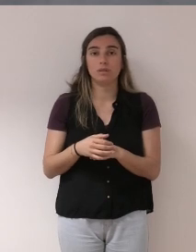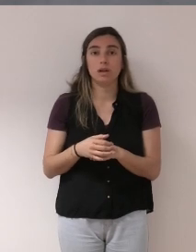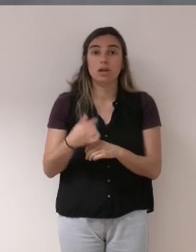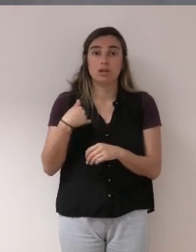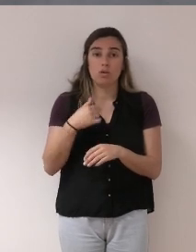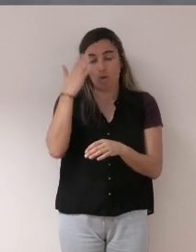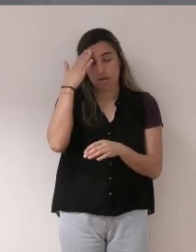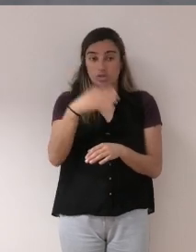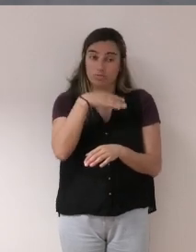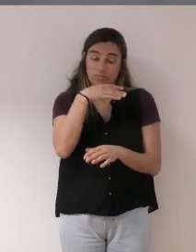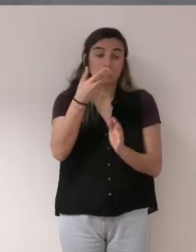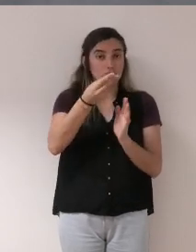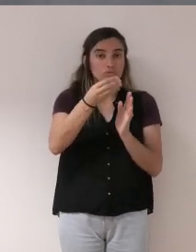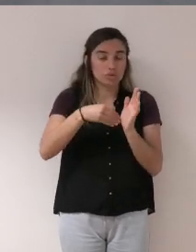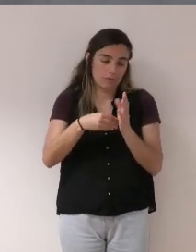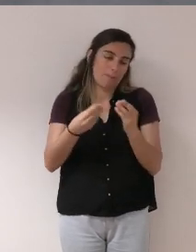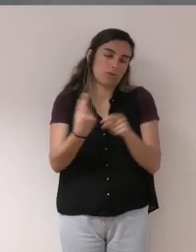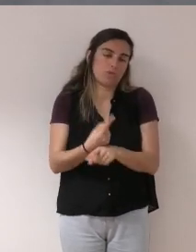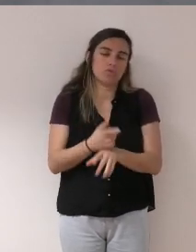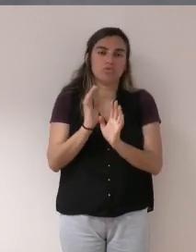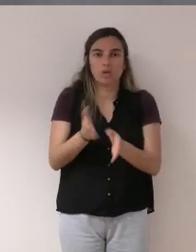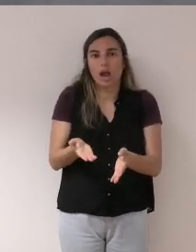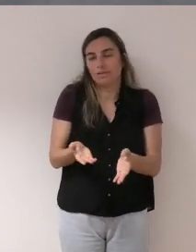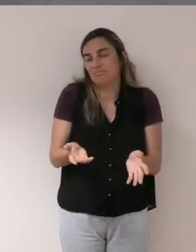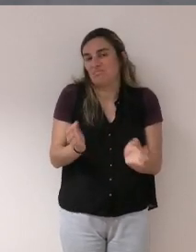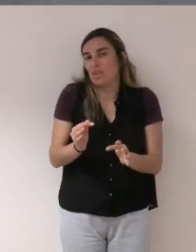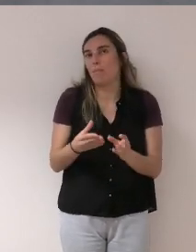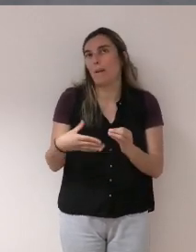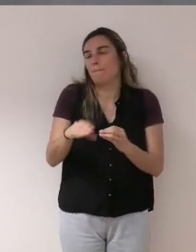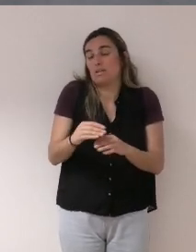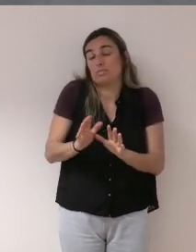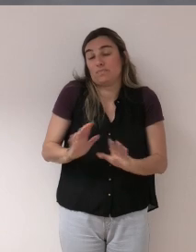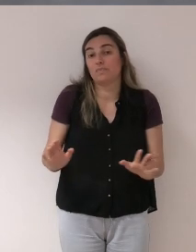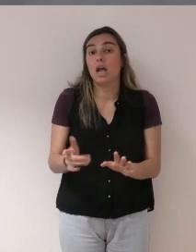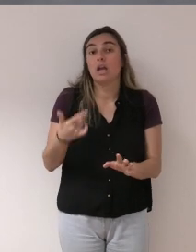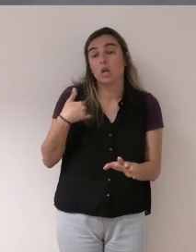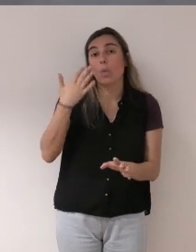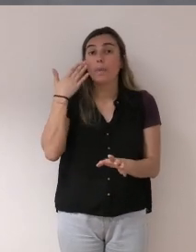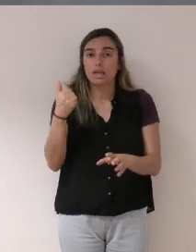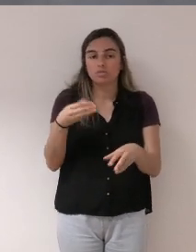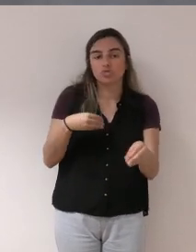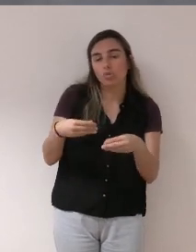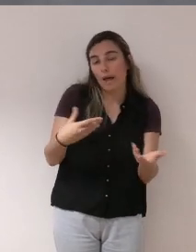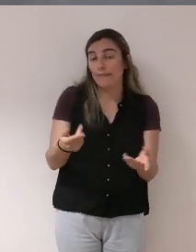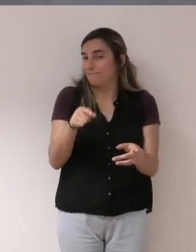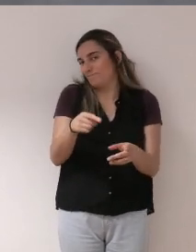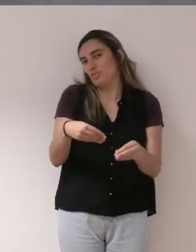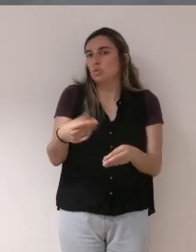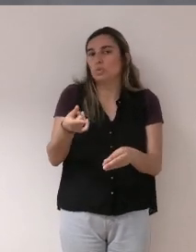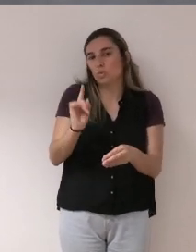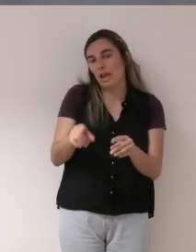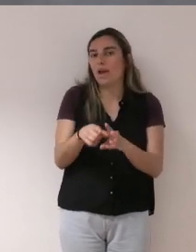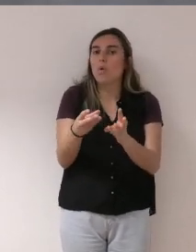teria sido suficiente, mas eu creio que eu tento, eu ia dizer jogar, mas não é um jogo. Acho que trata-se